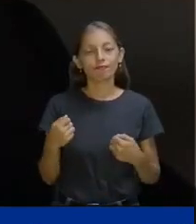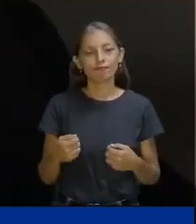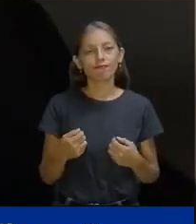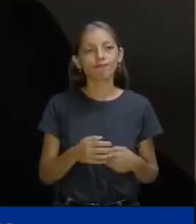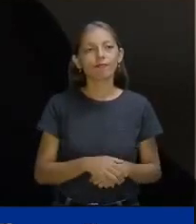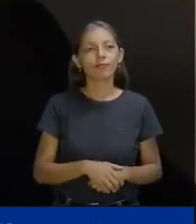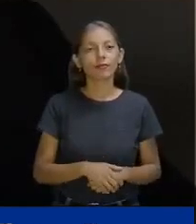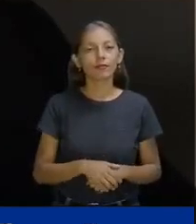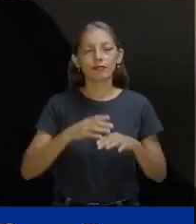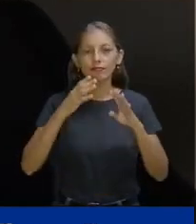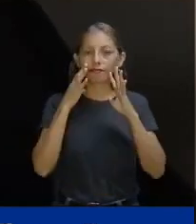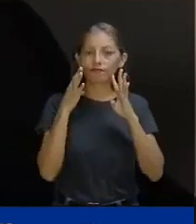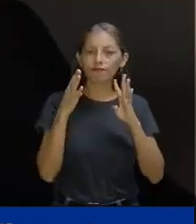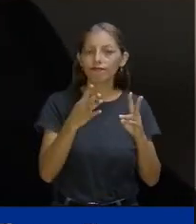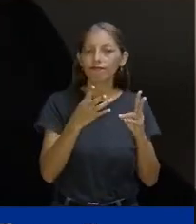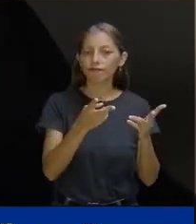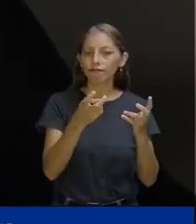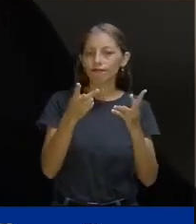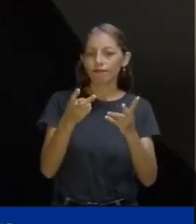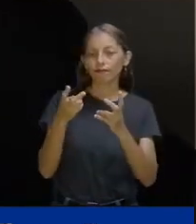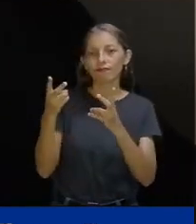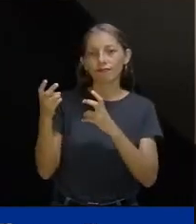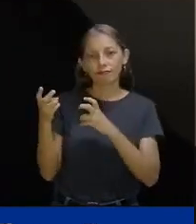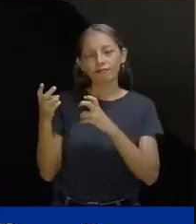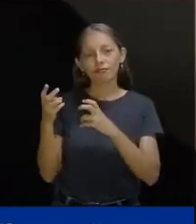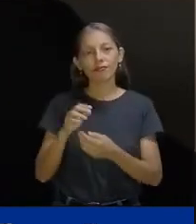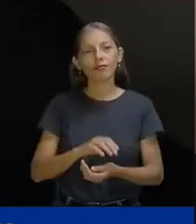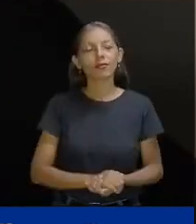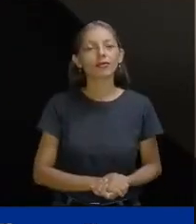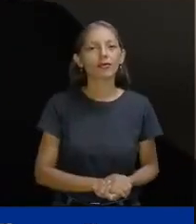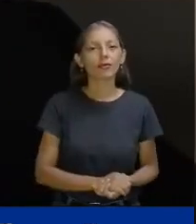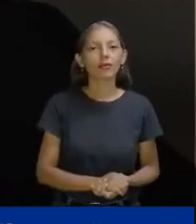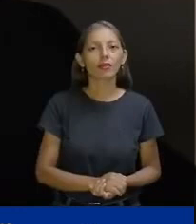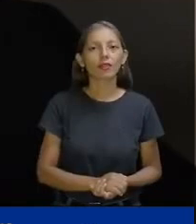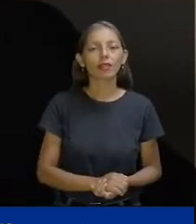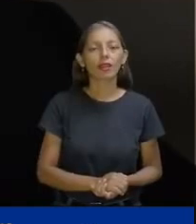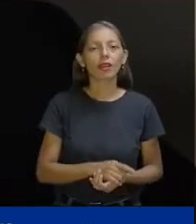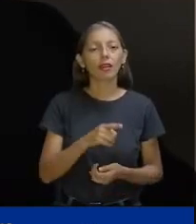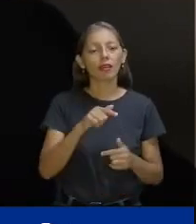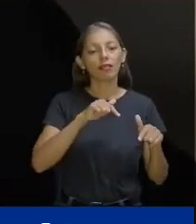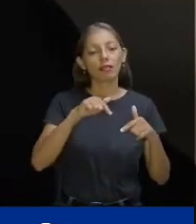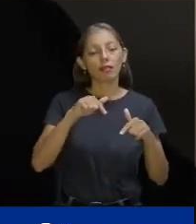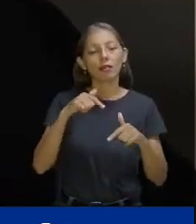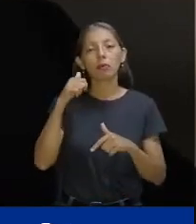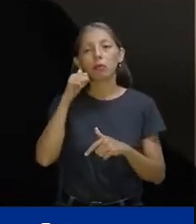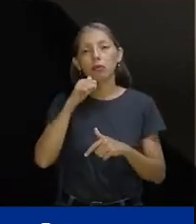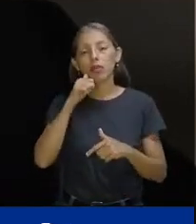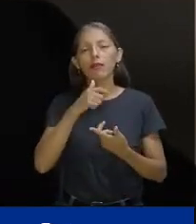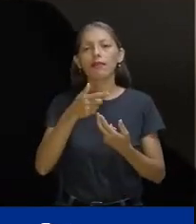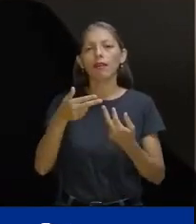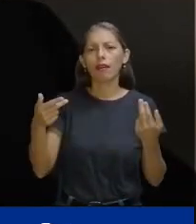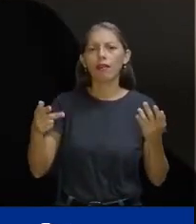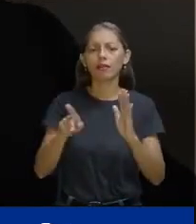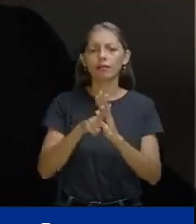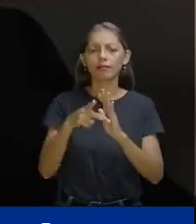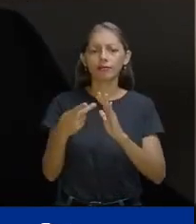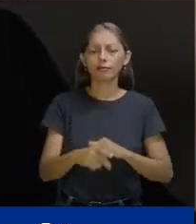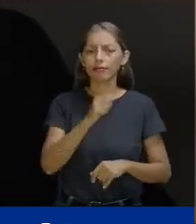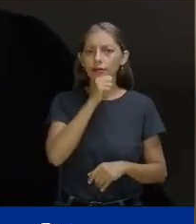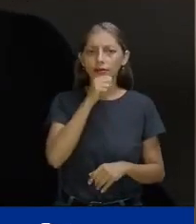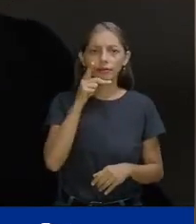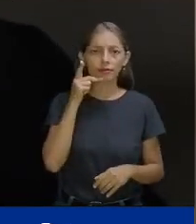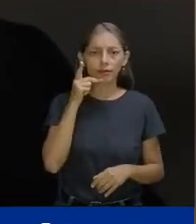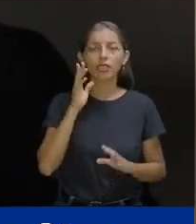serviço prestado por algumas mulheres que serão homenageadas. São mulheres amapaenses que têm uma história de vida